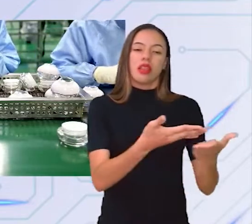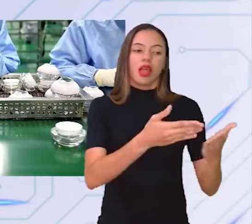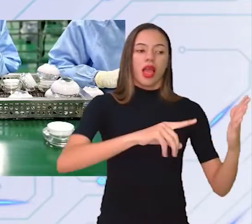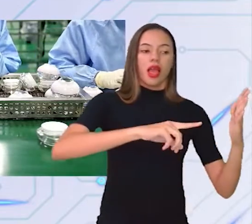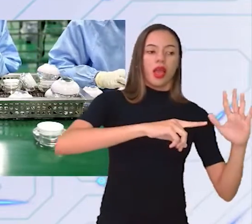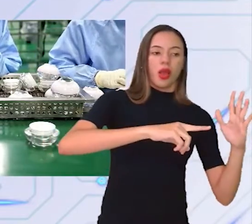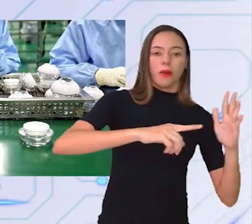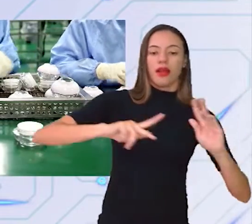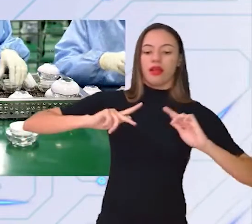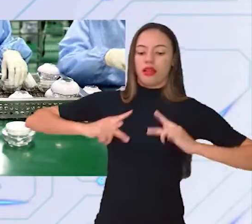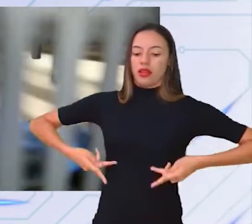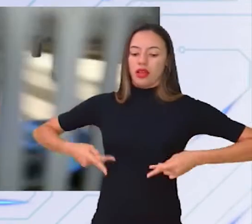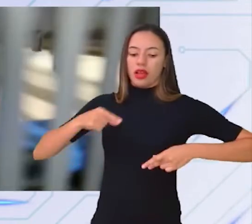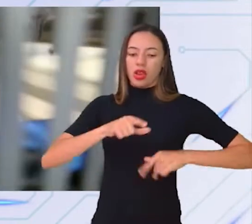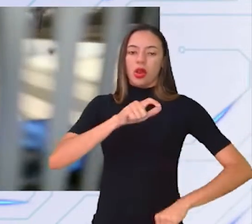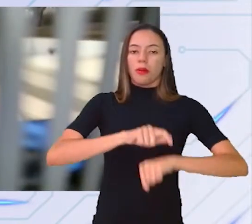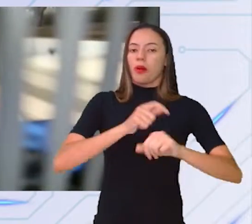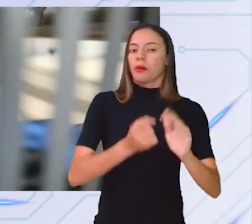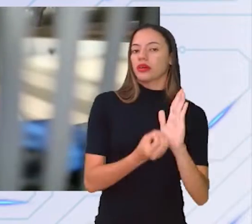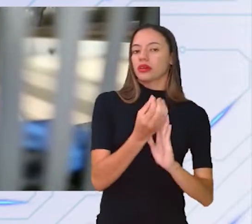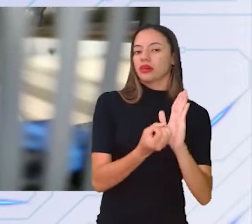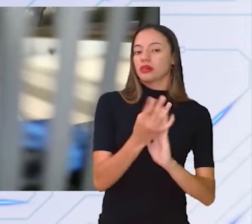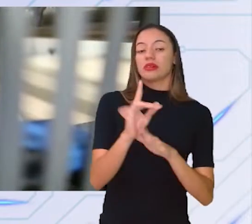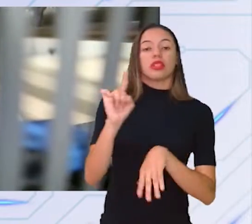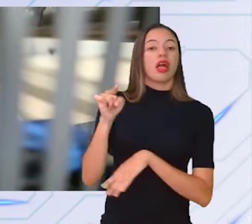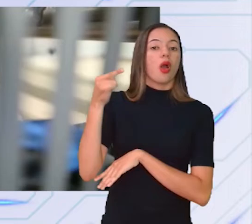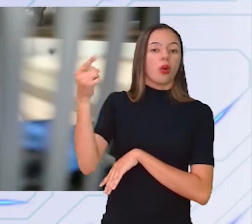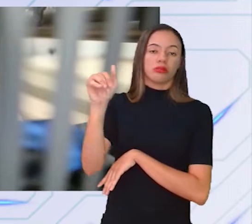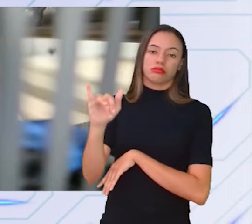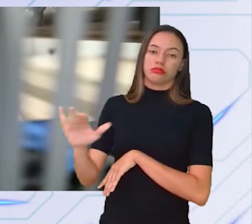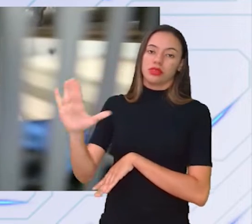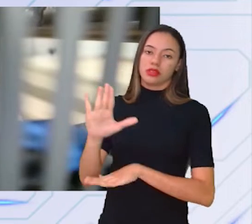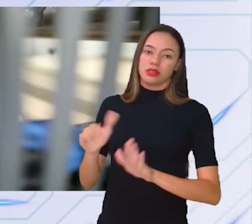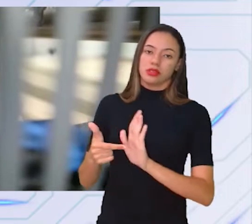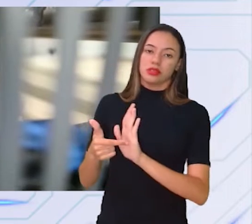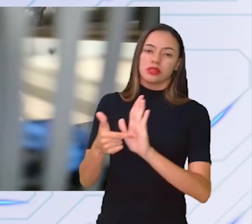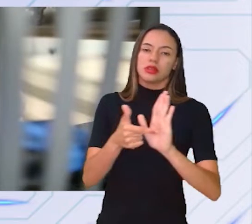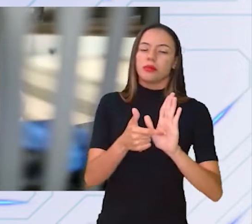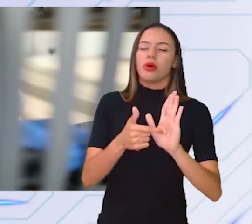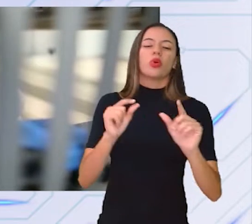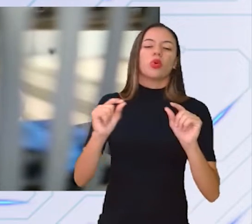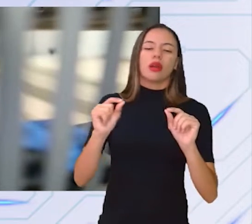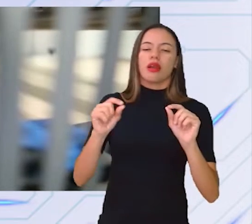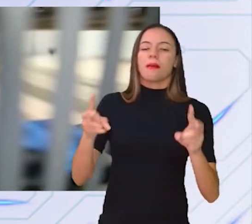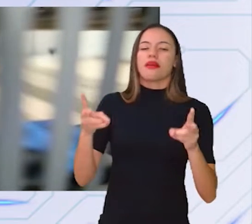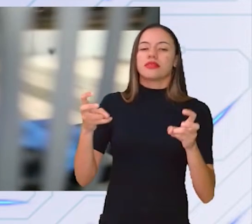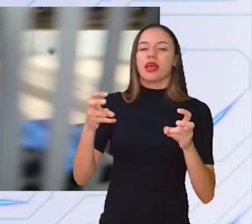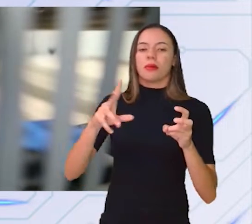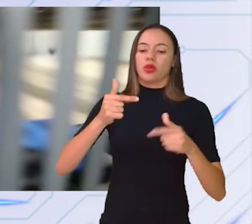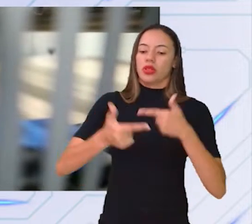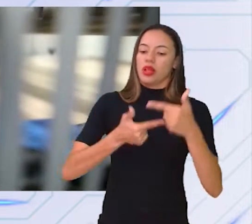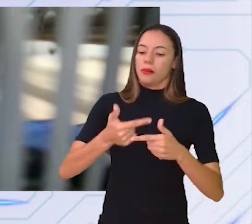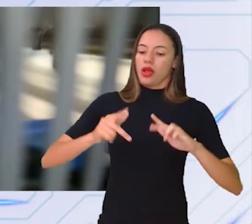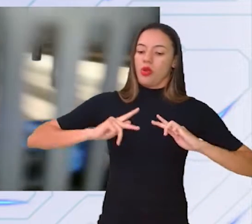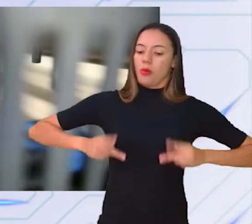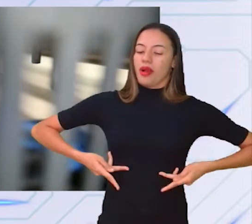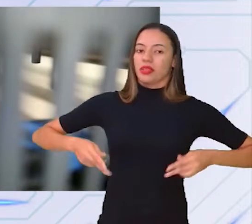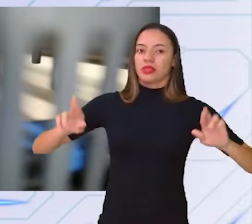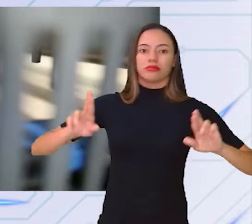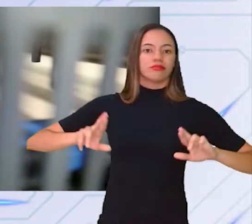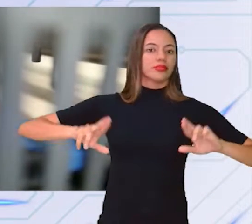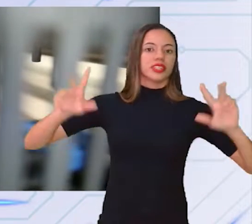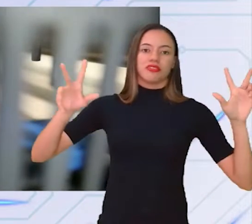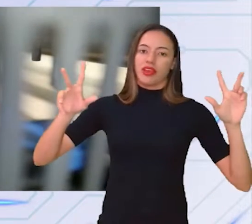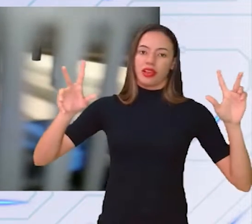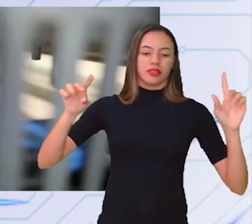máquinas nessa linha de produção, nessa próxima aí, a gente percebe que a ação humana, ela está no outro patamar, está em